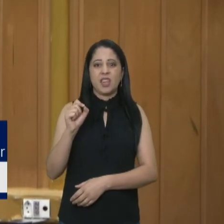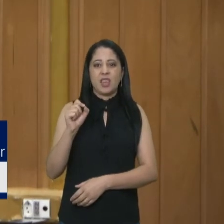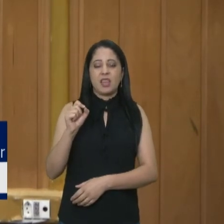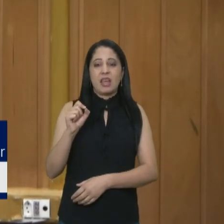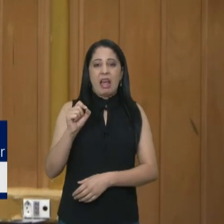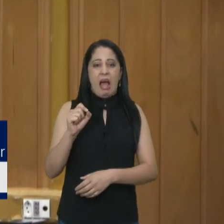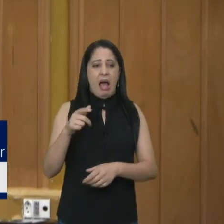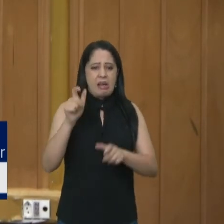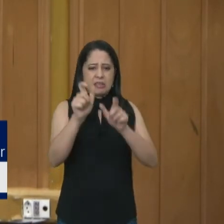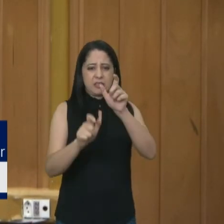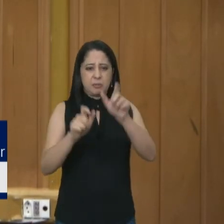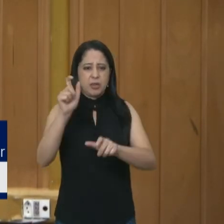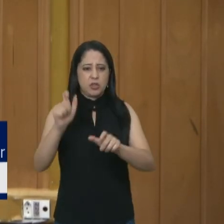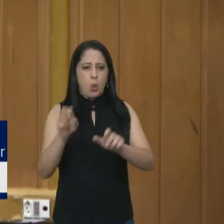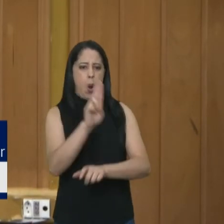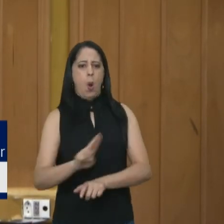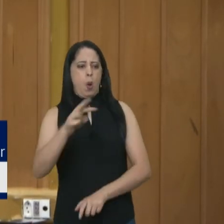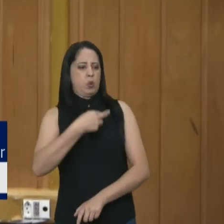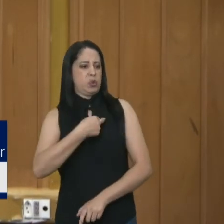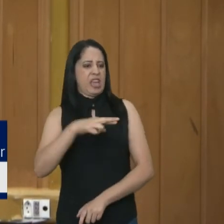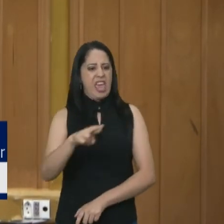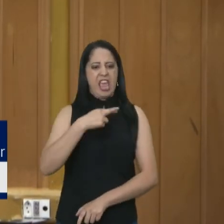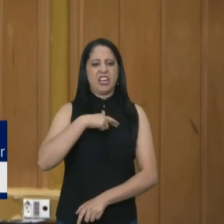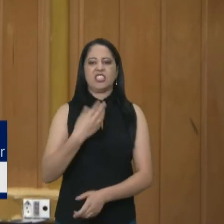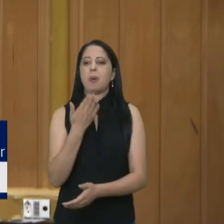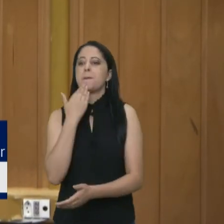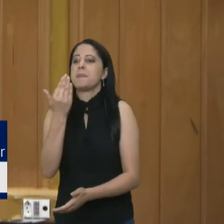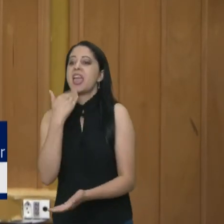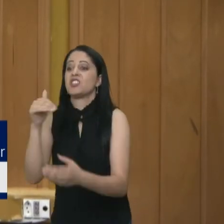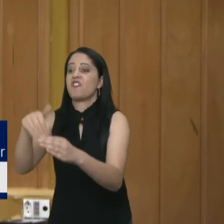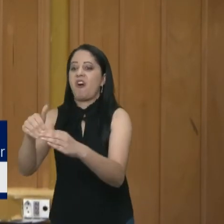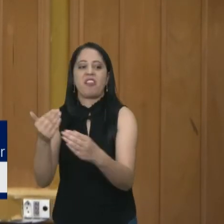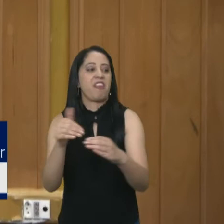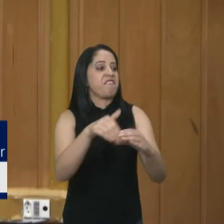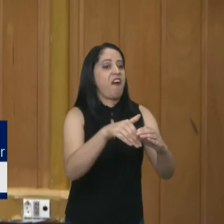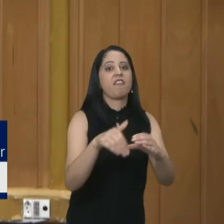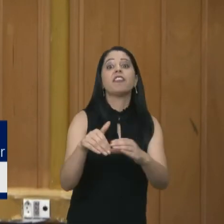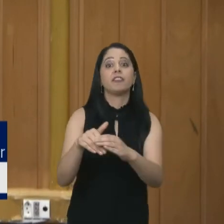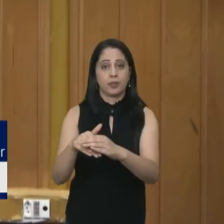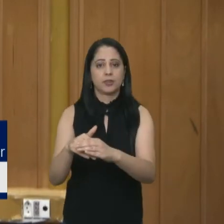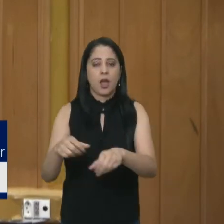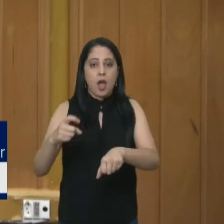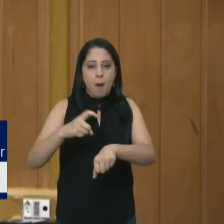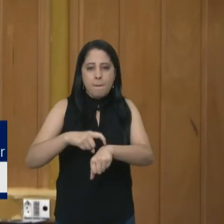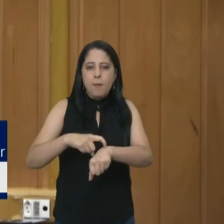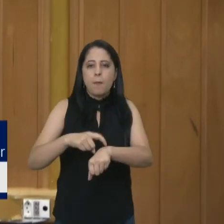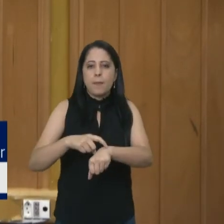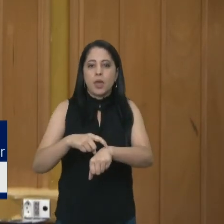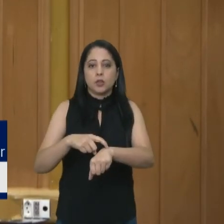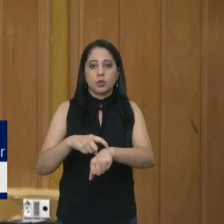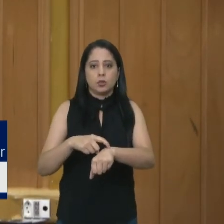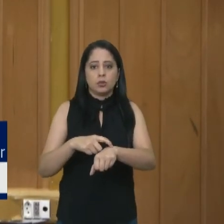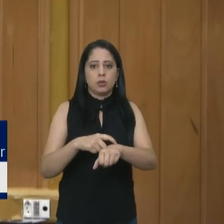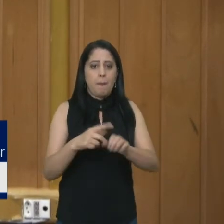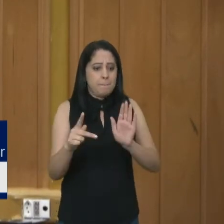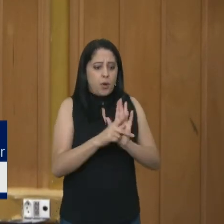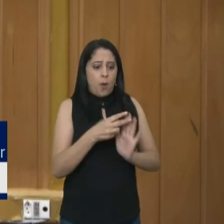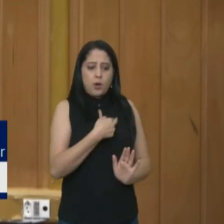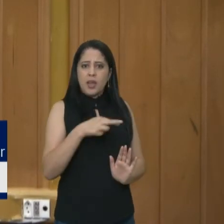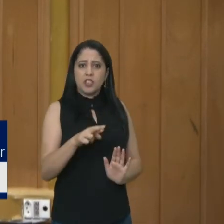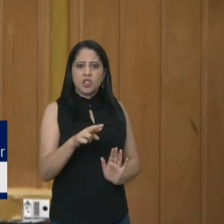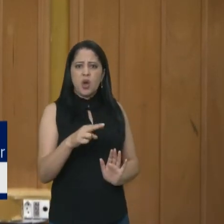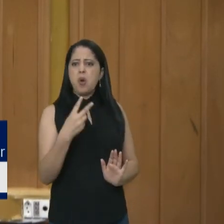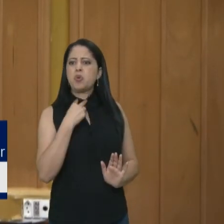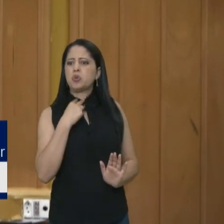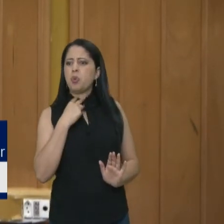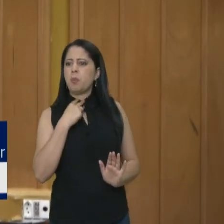da religião como caminho para angariar votos no segundo turno. Momentos especificamente religiosos não podem ser